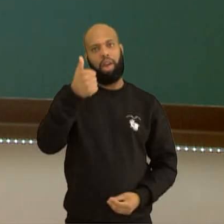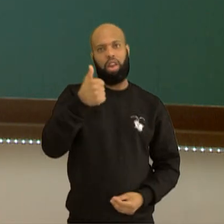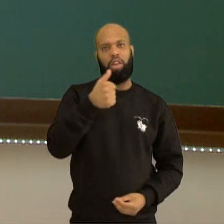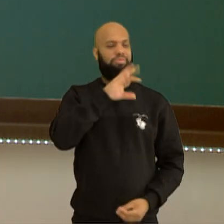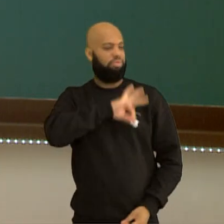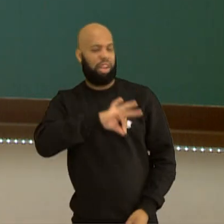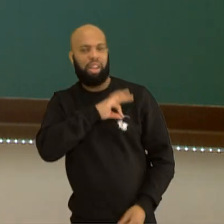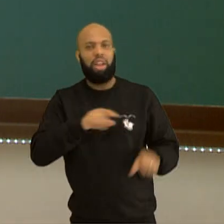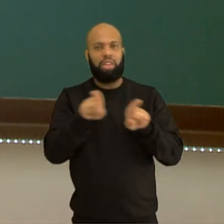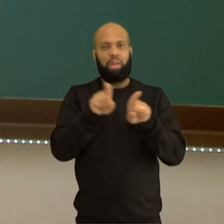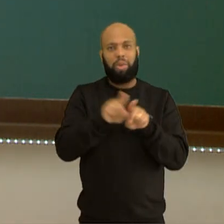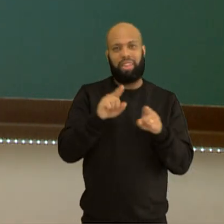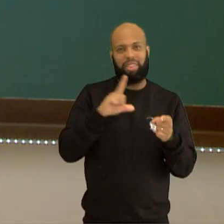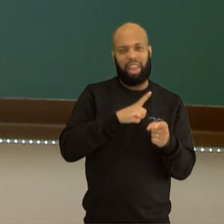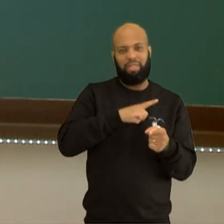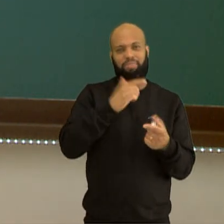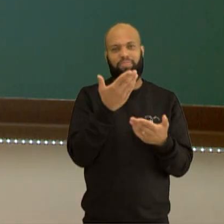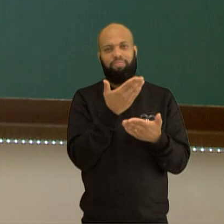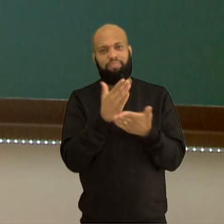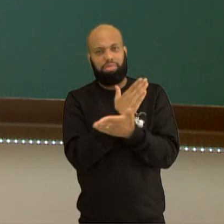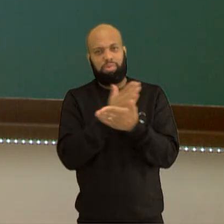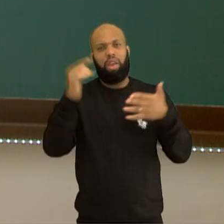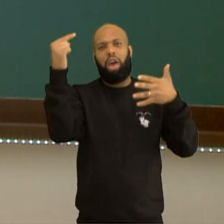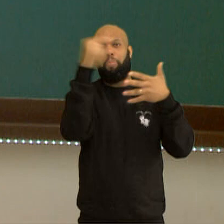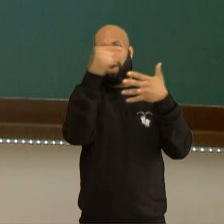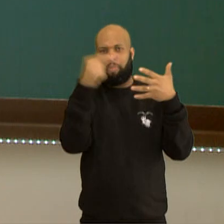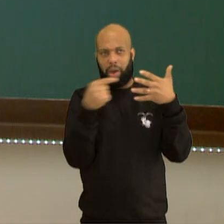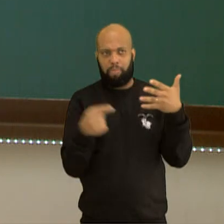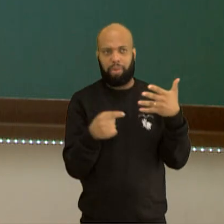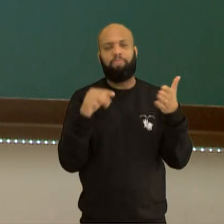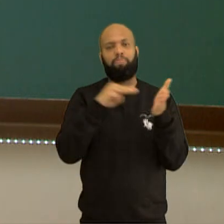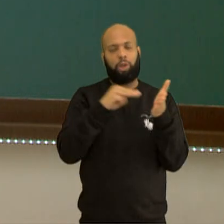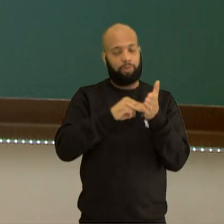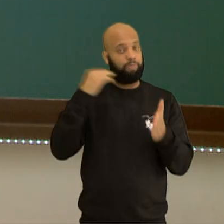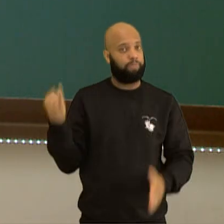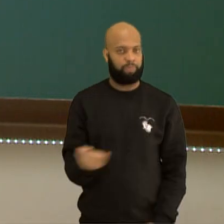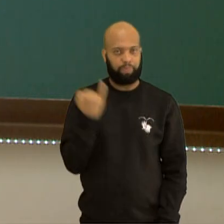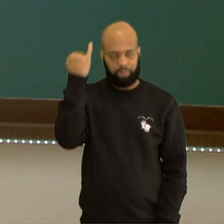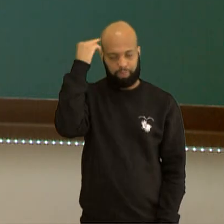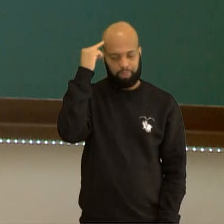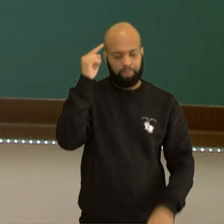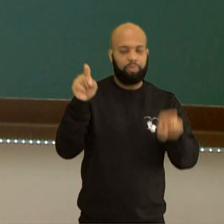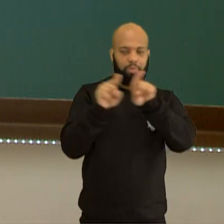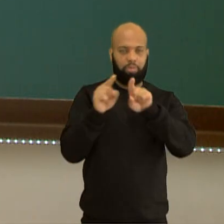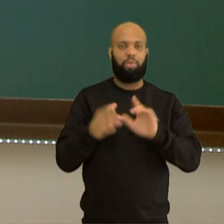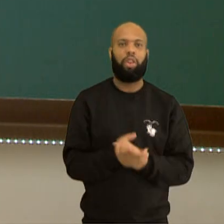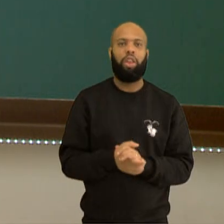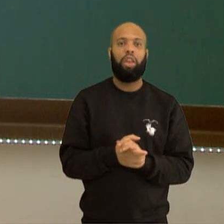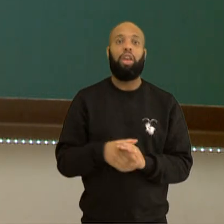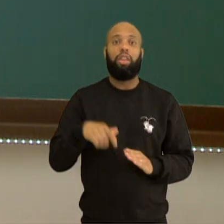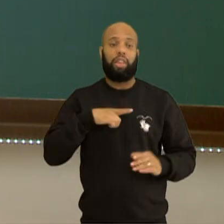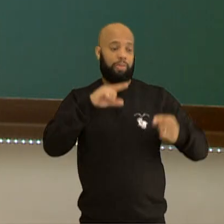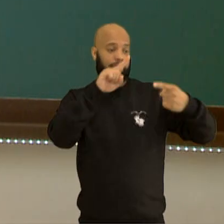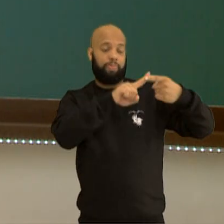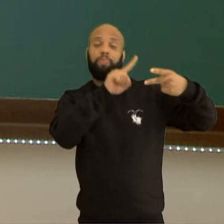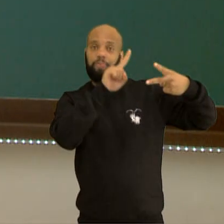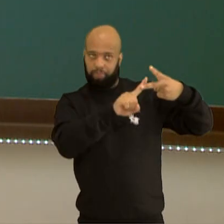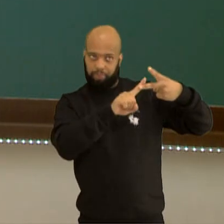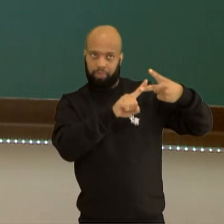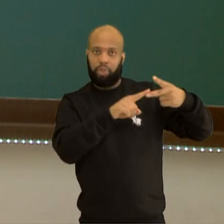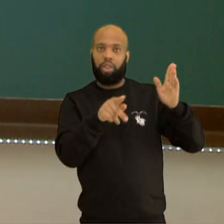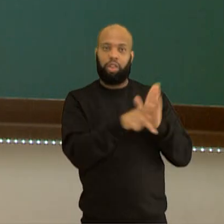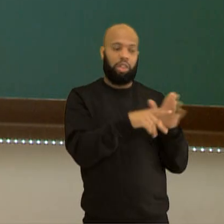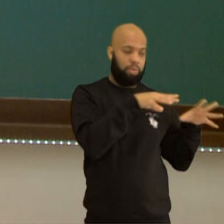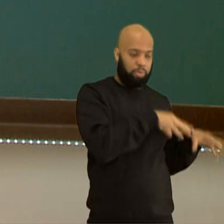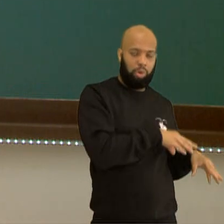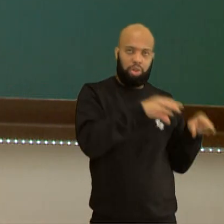em um determinado lugar. Então, motivos das migrações, bem importante pensar. E aí existem dois tipos, né, de